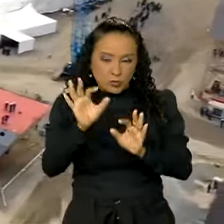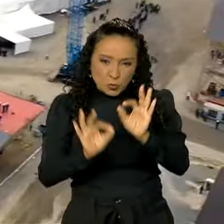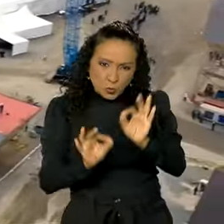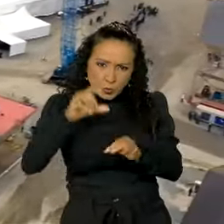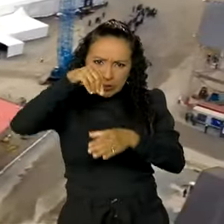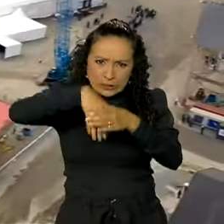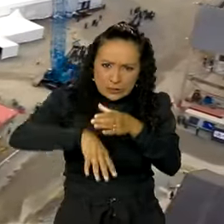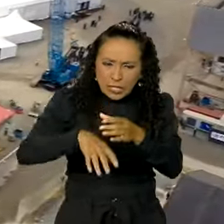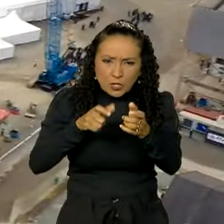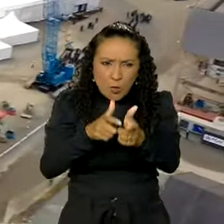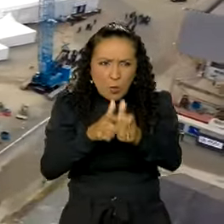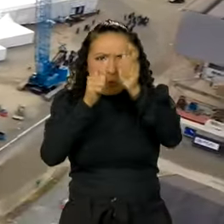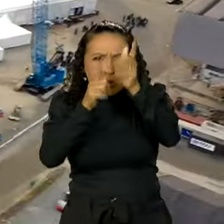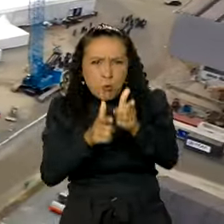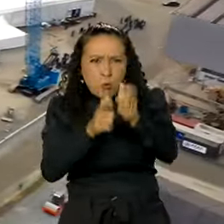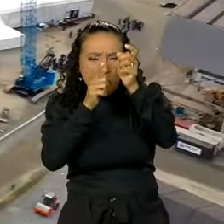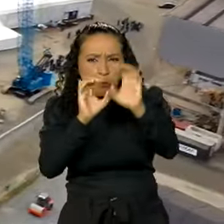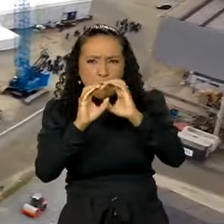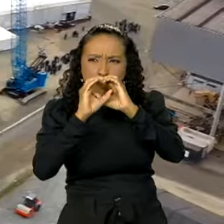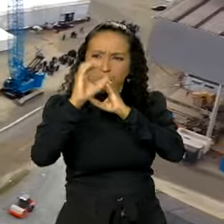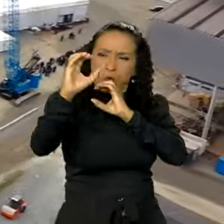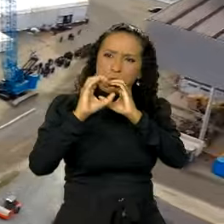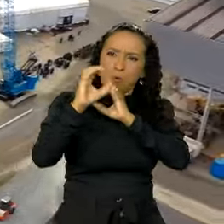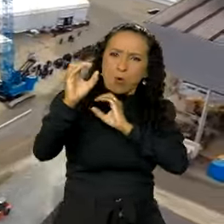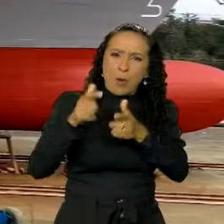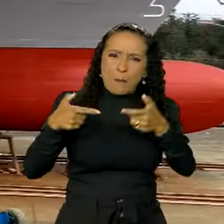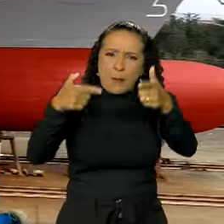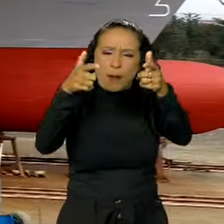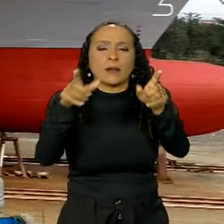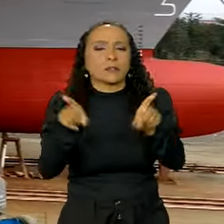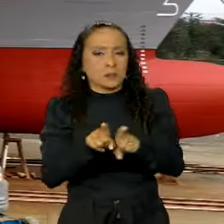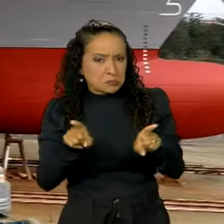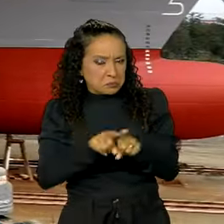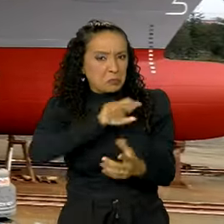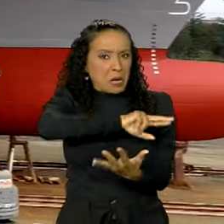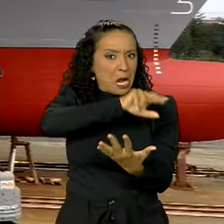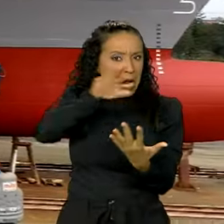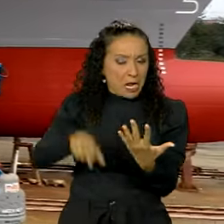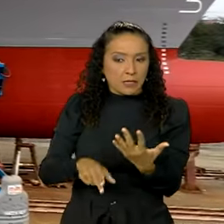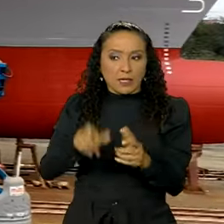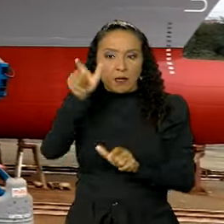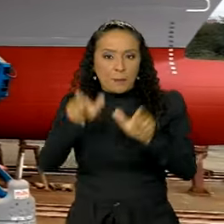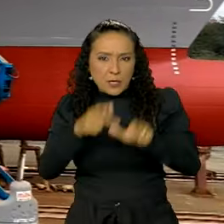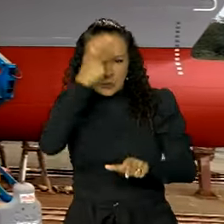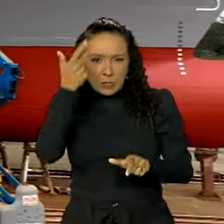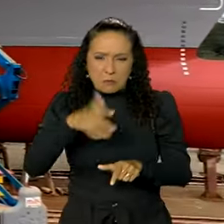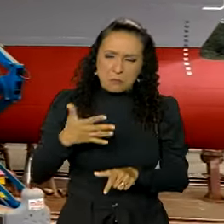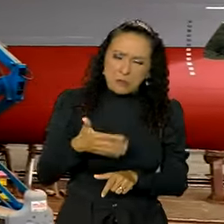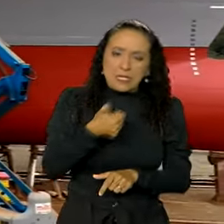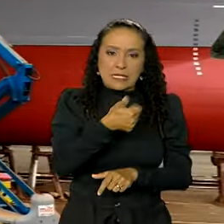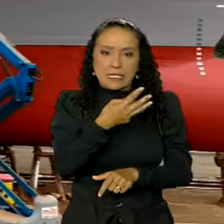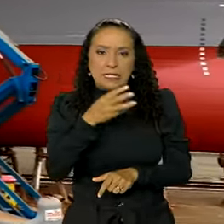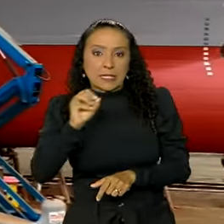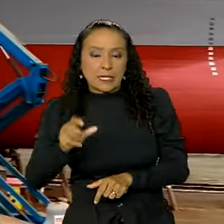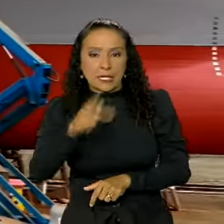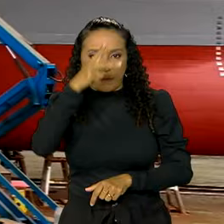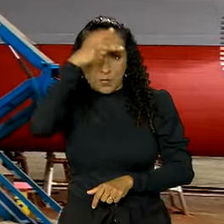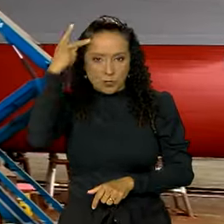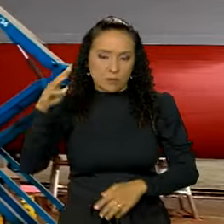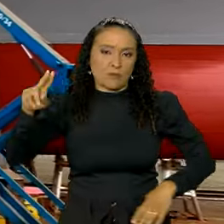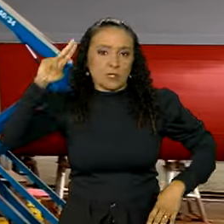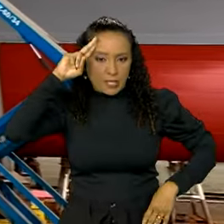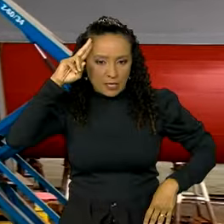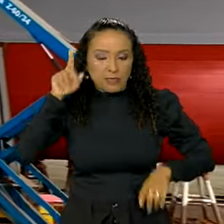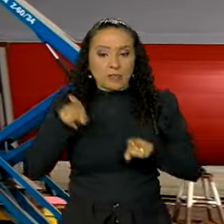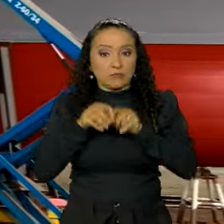com canhões, mísseis, torpedos e metralhadoras. A tripulação será de cerca de 130 militares.